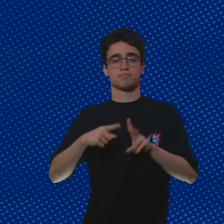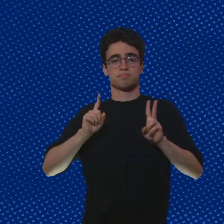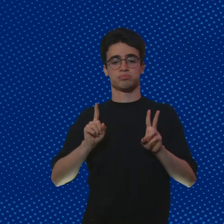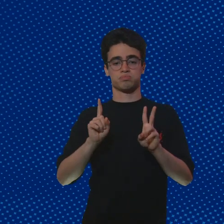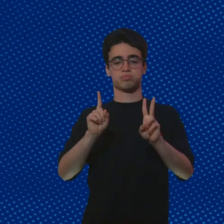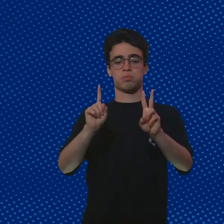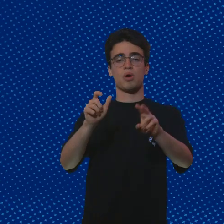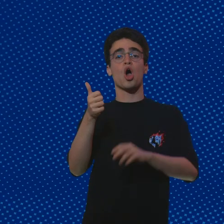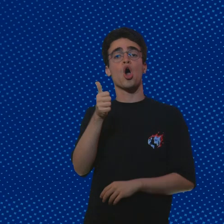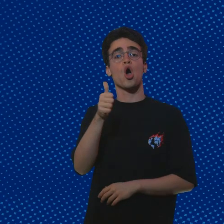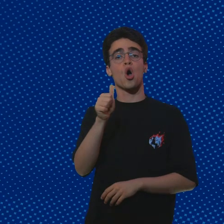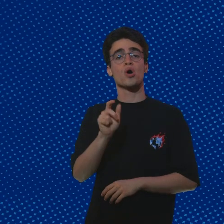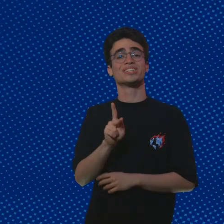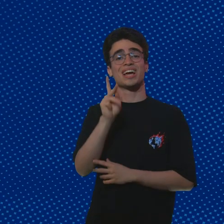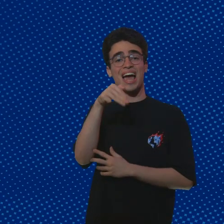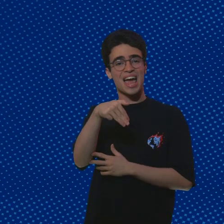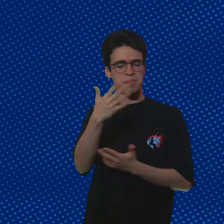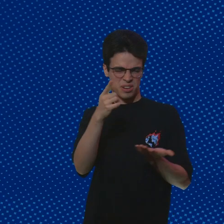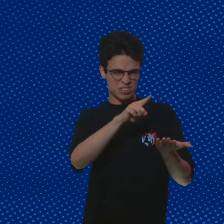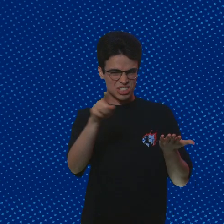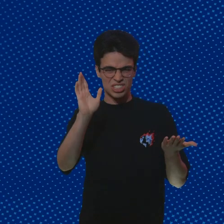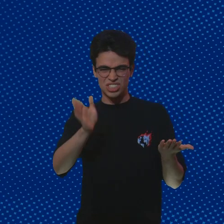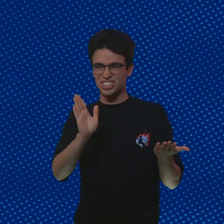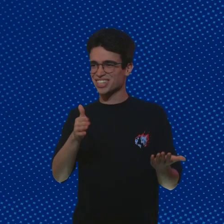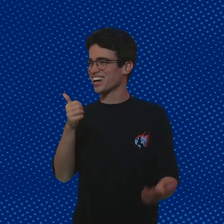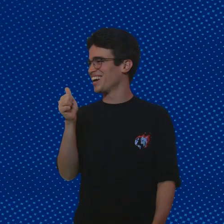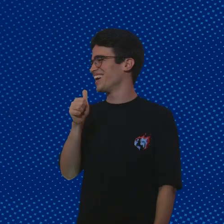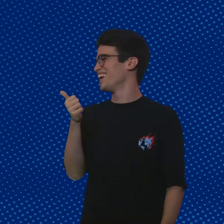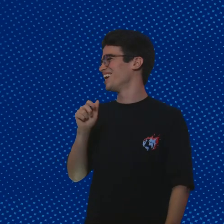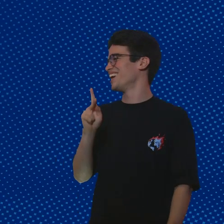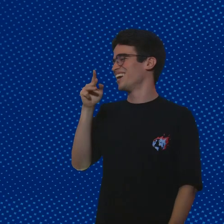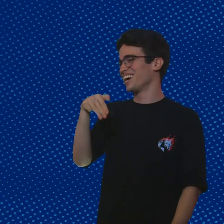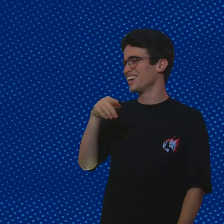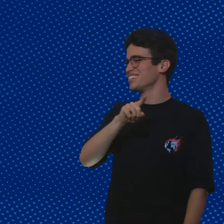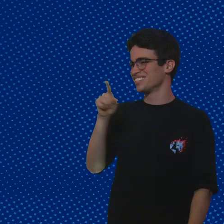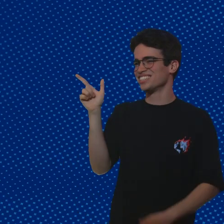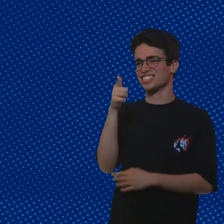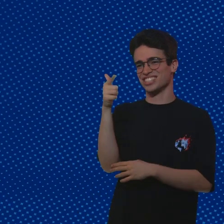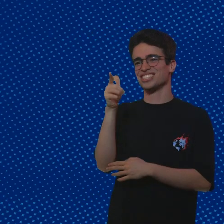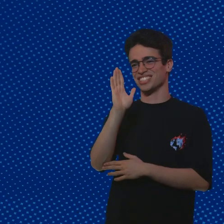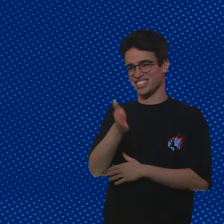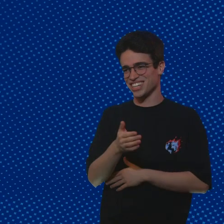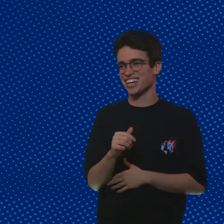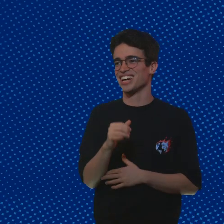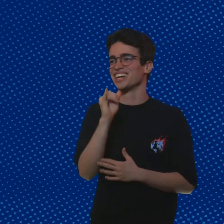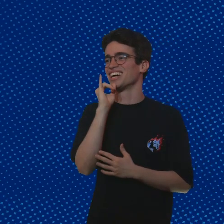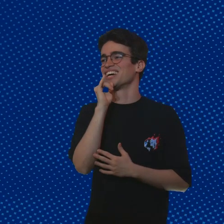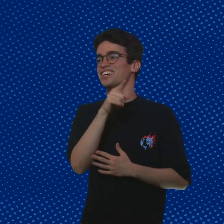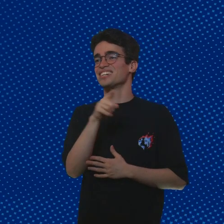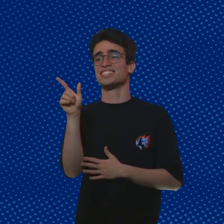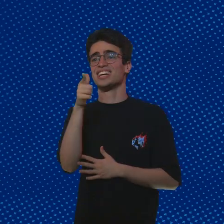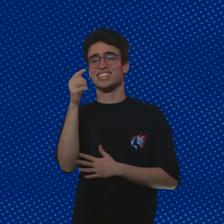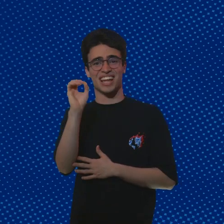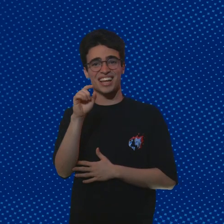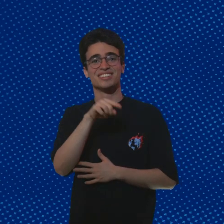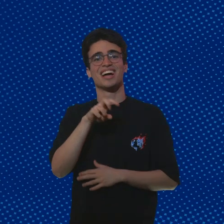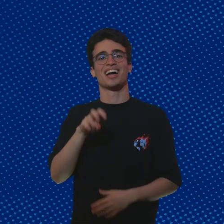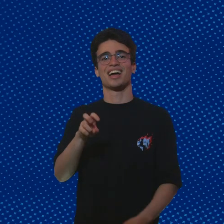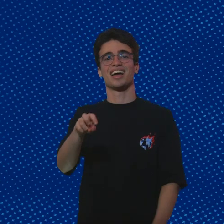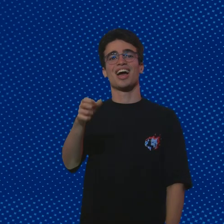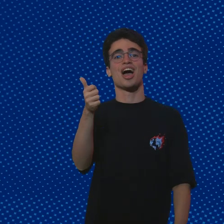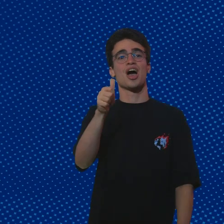eu não sei se você já caminhou 11 quilômetros, os legendários já, né? Mas quem não é legendário, não caminhou 11 quilômetros, é uma